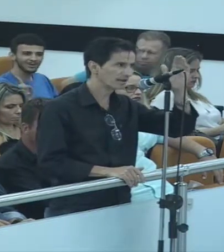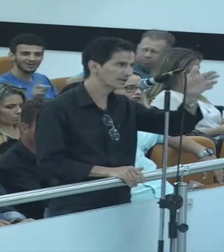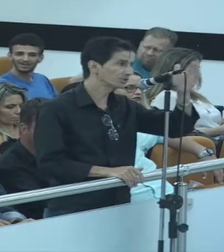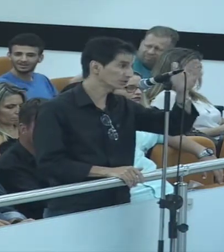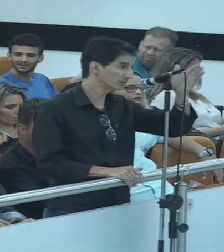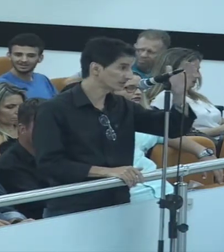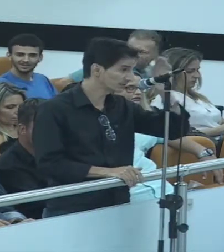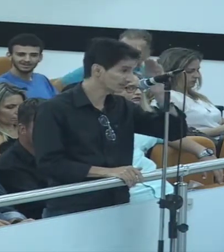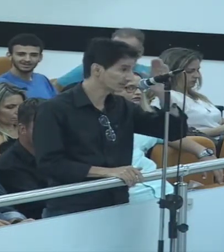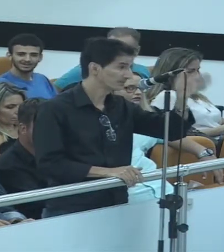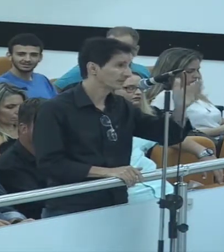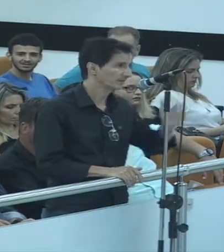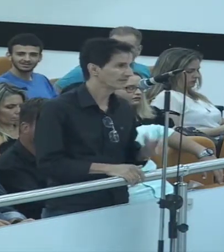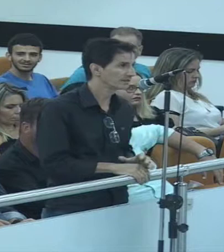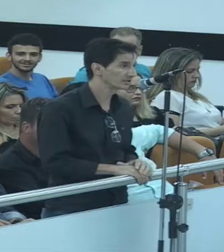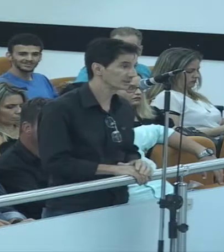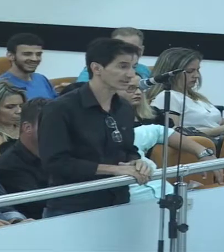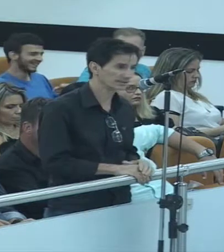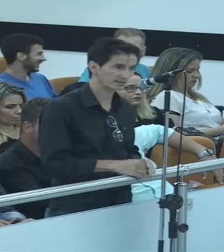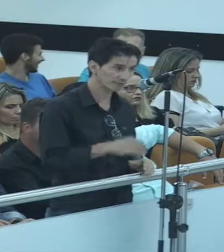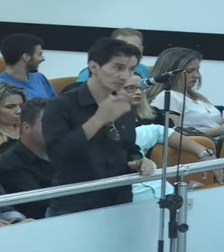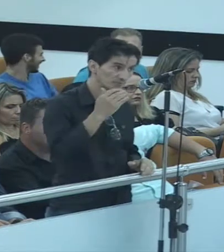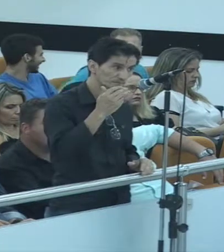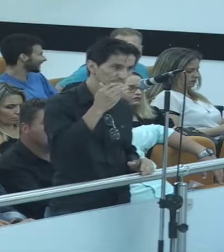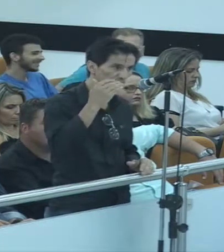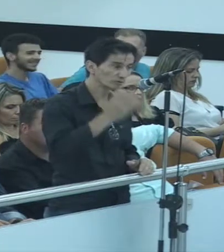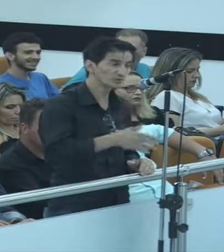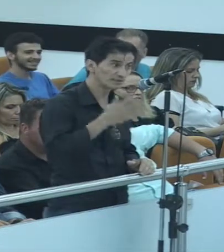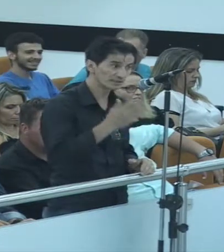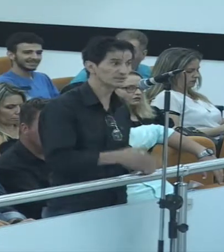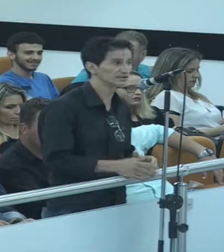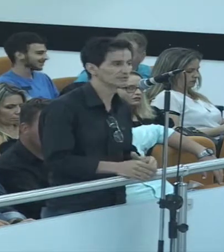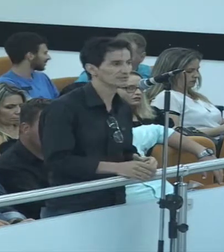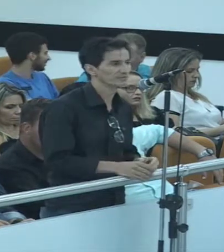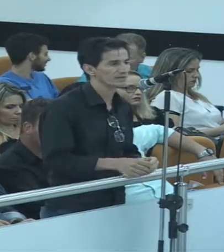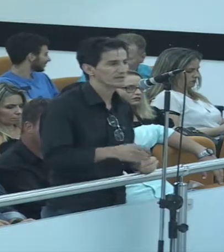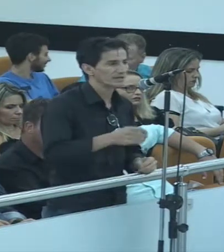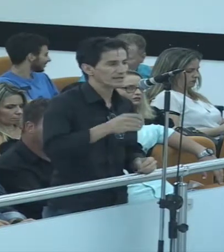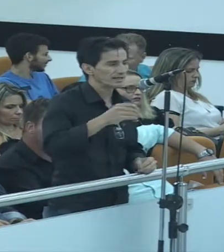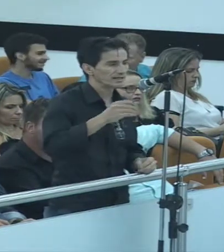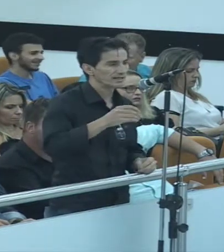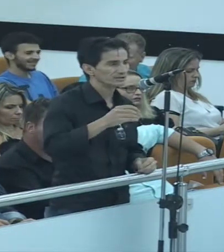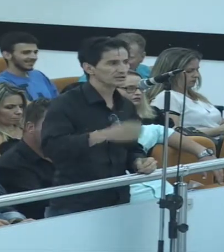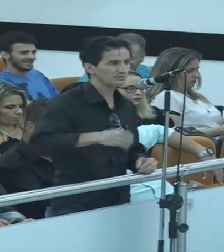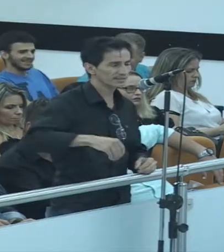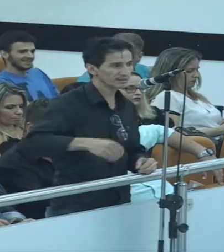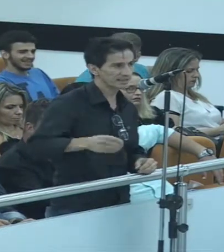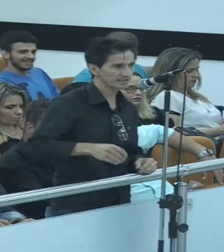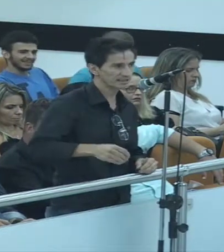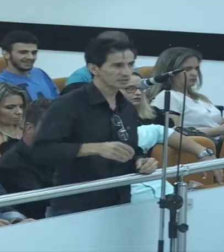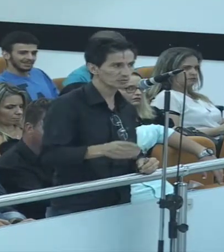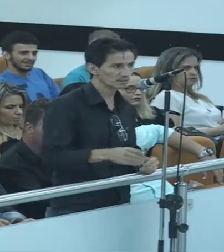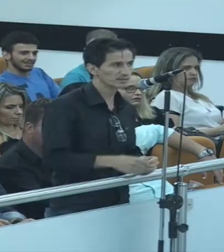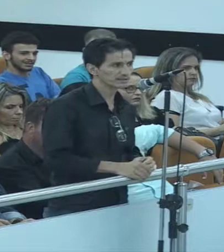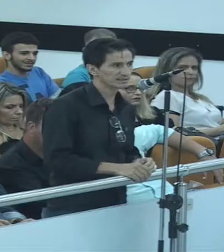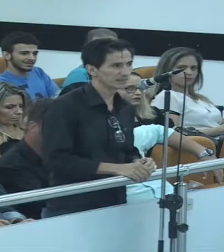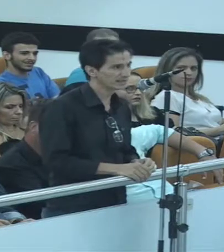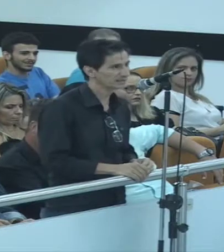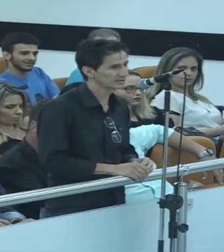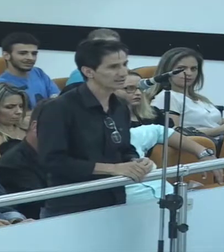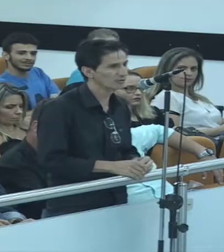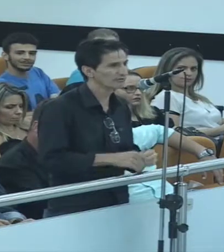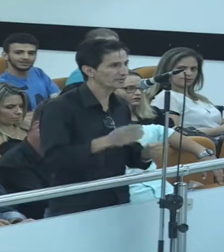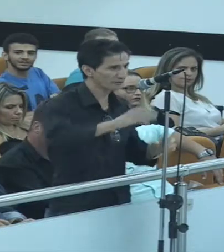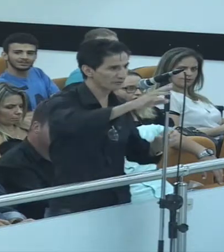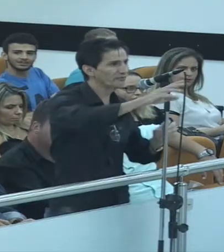relação à lei de 2013 da vereadora Érica Tanque. Tenho muito interesse nisso. Estive nessa casa aqui há 2 semanas